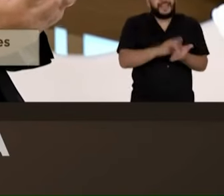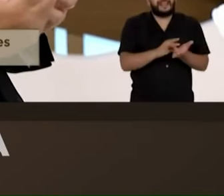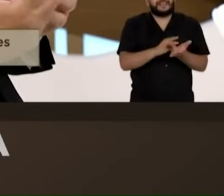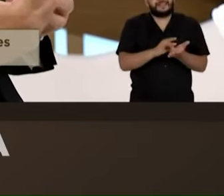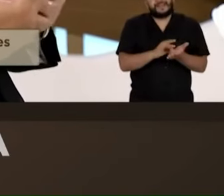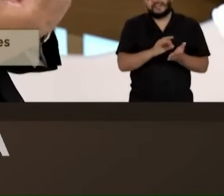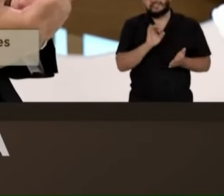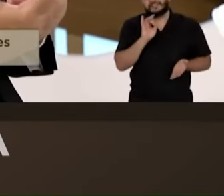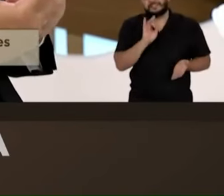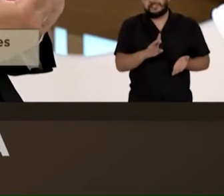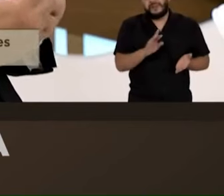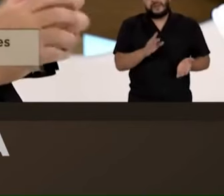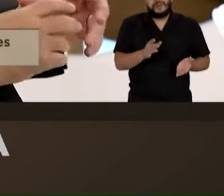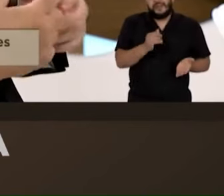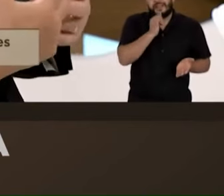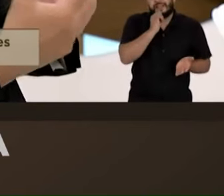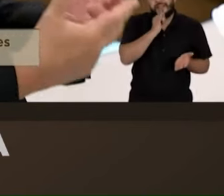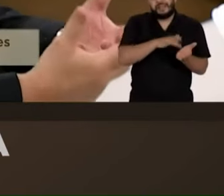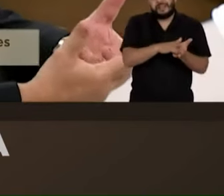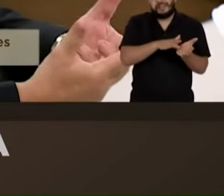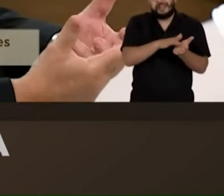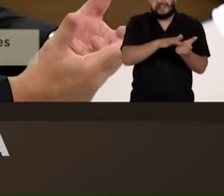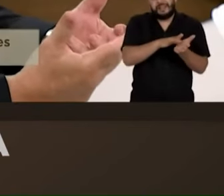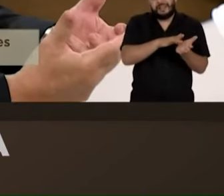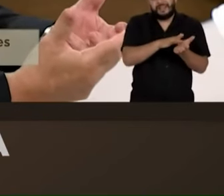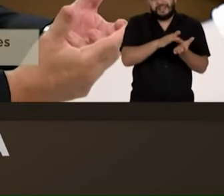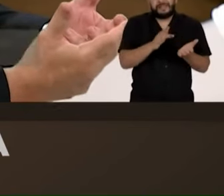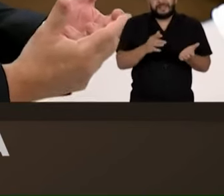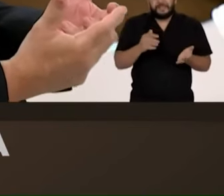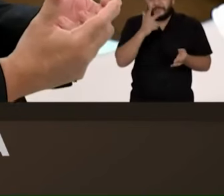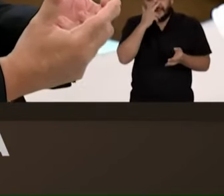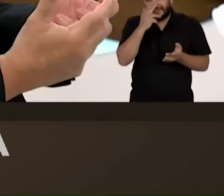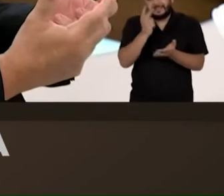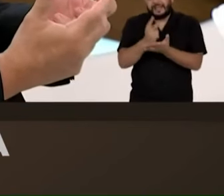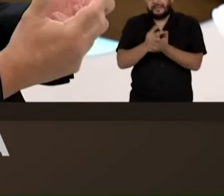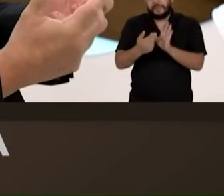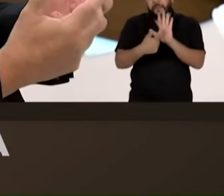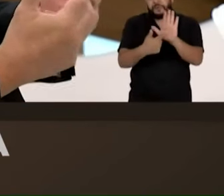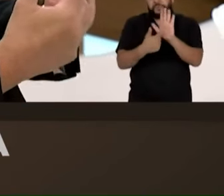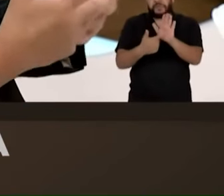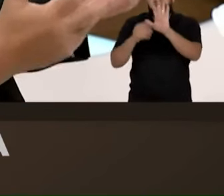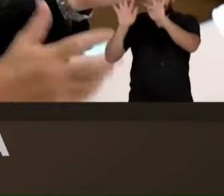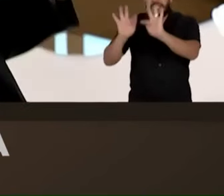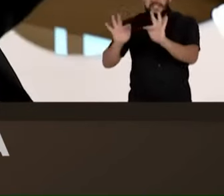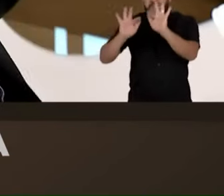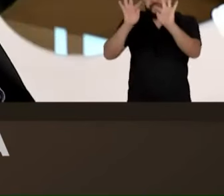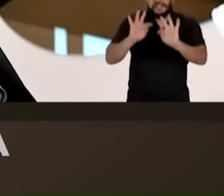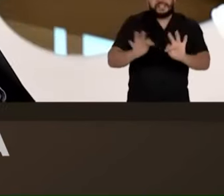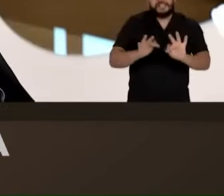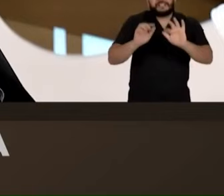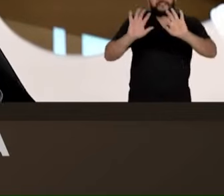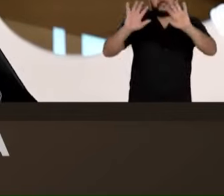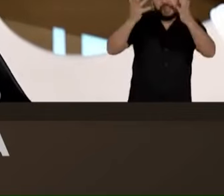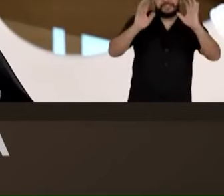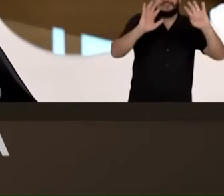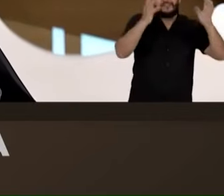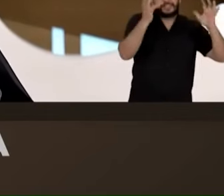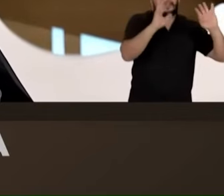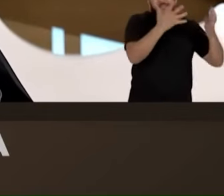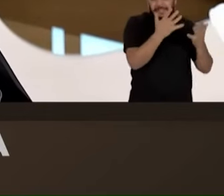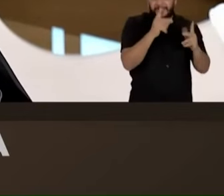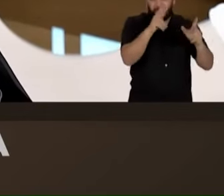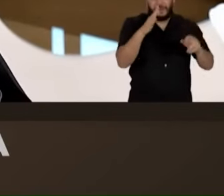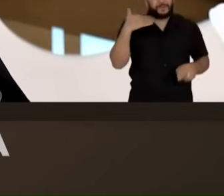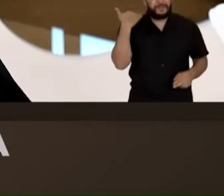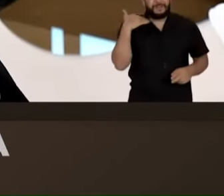Né, isto é, uma exposição, né, de uma celebração contínua. Aquilo que, às vezes, o contrário de Caligari dizia isso, né,